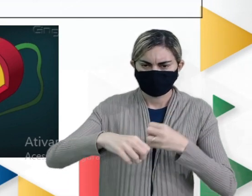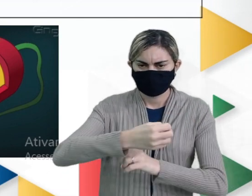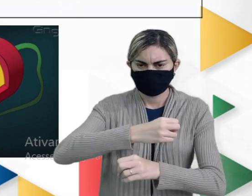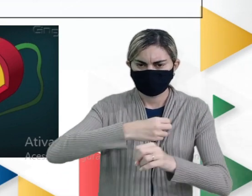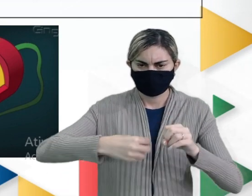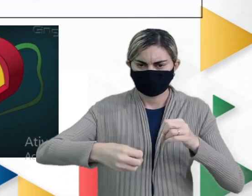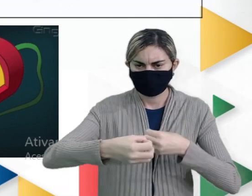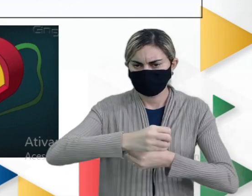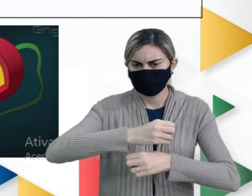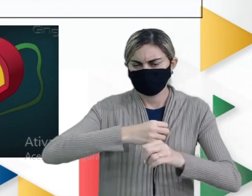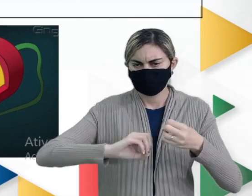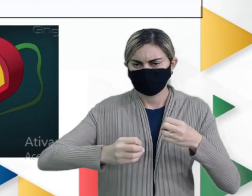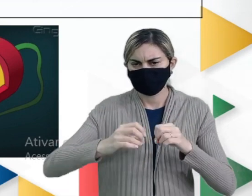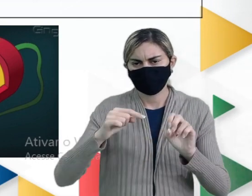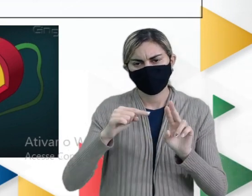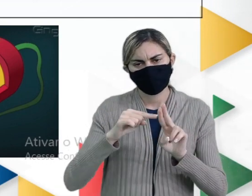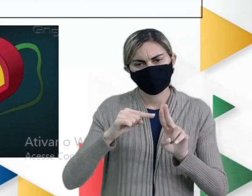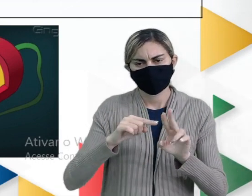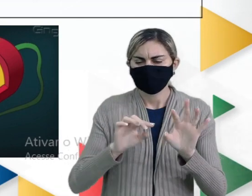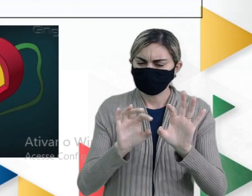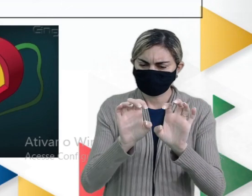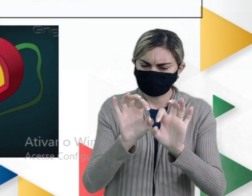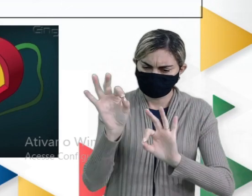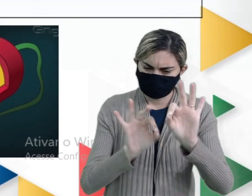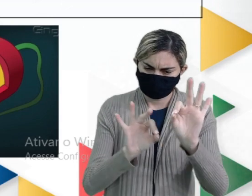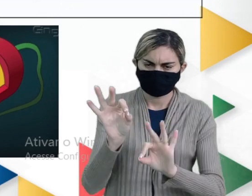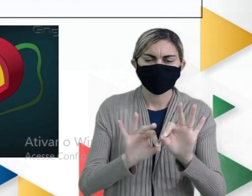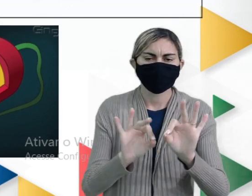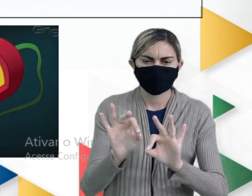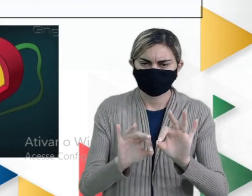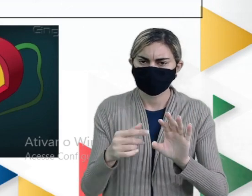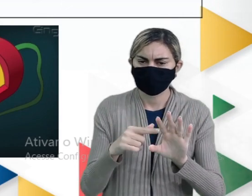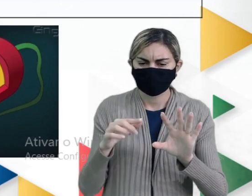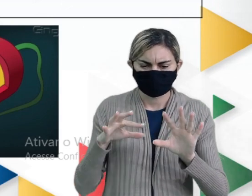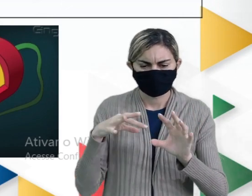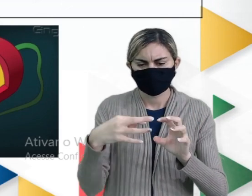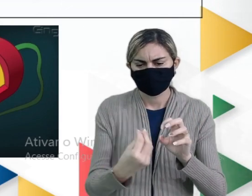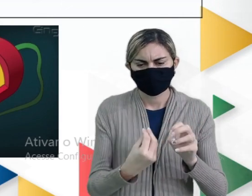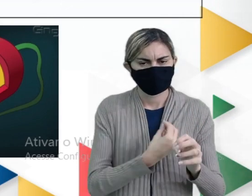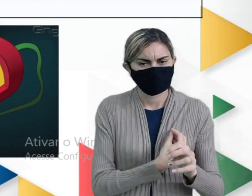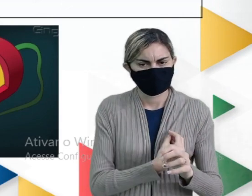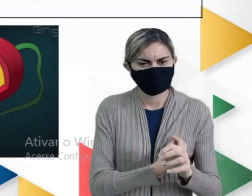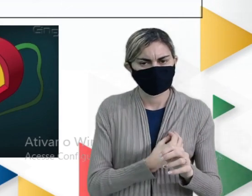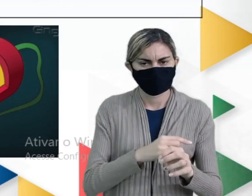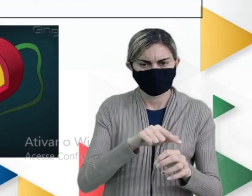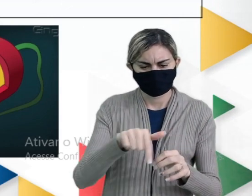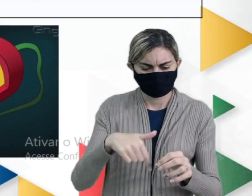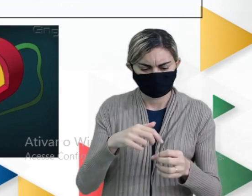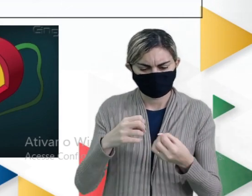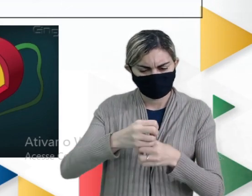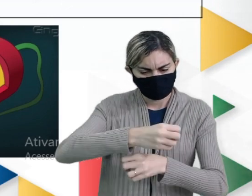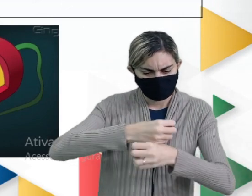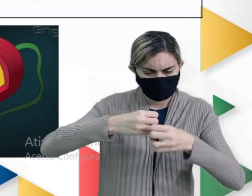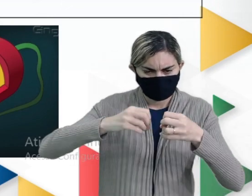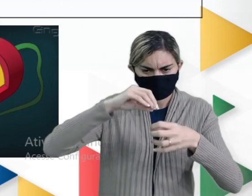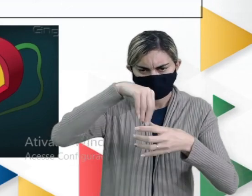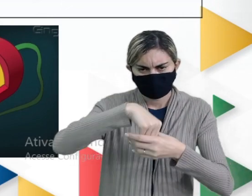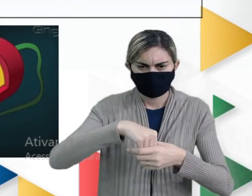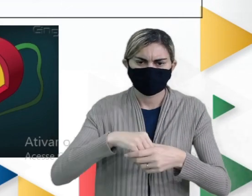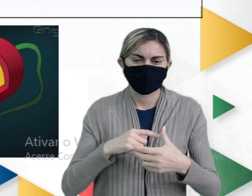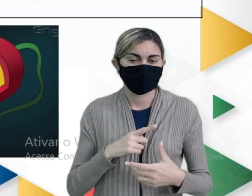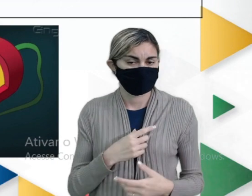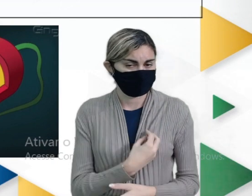como as unidades estruturais e funcionais de todos os seres vivos. Essas estruturas, elas